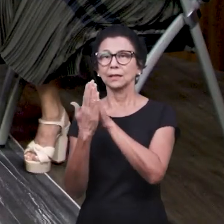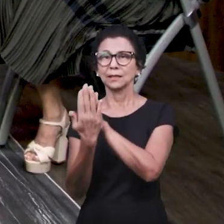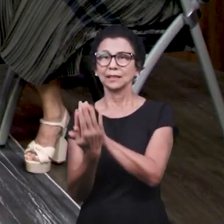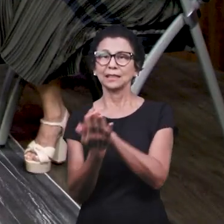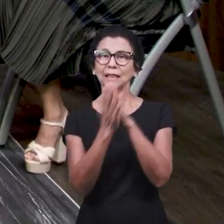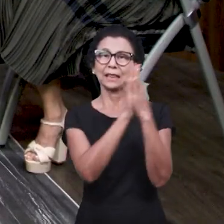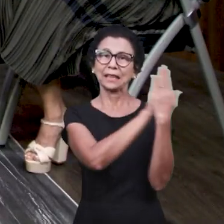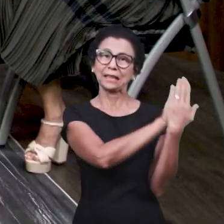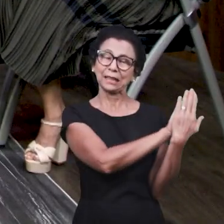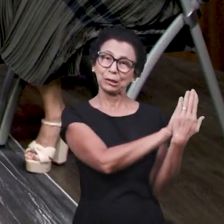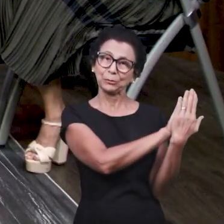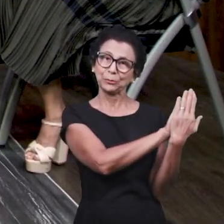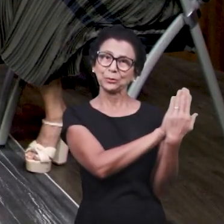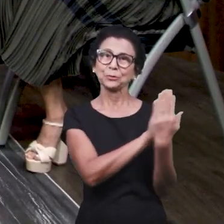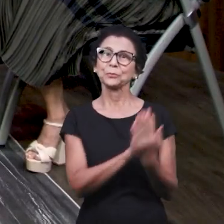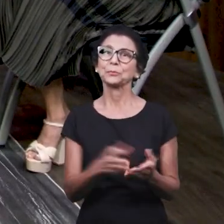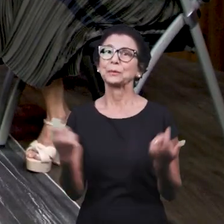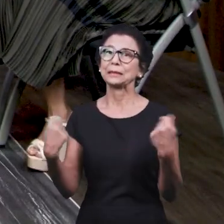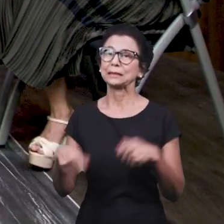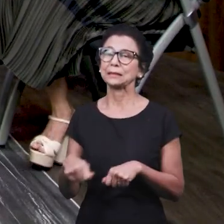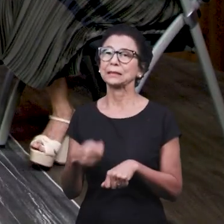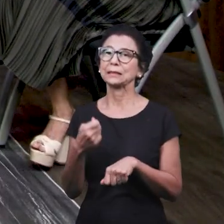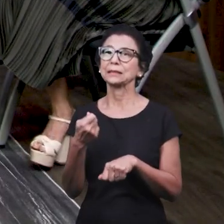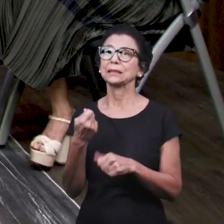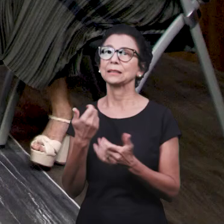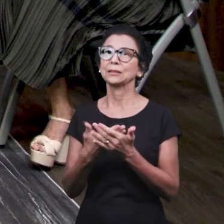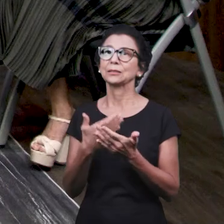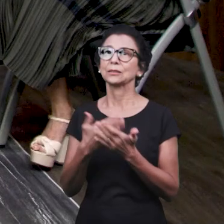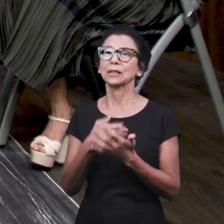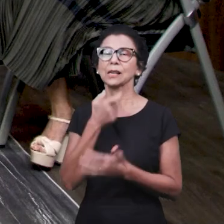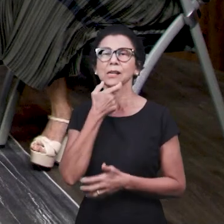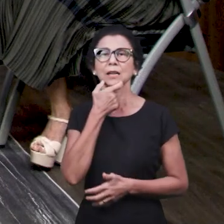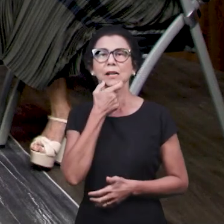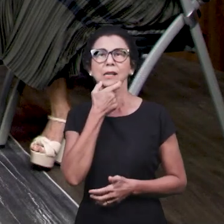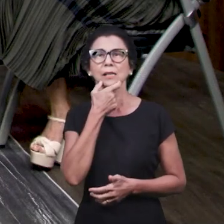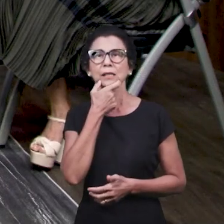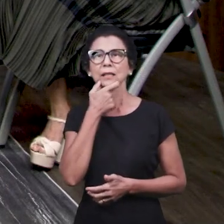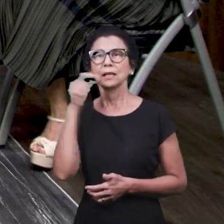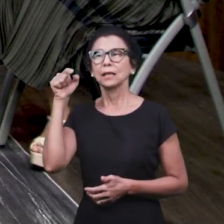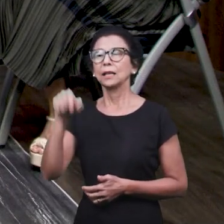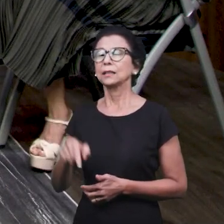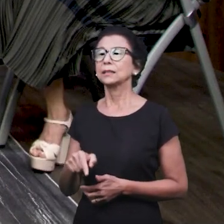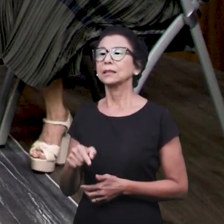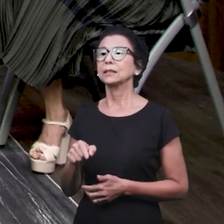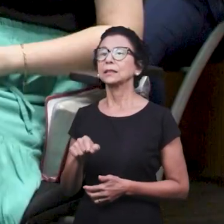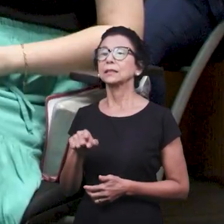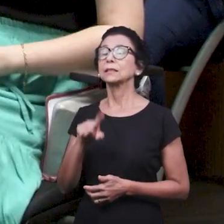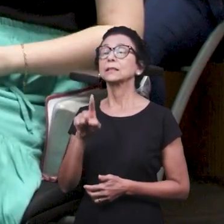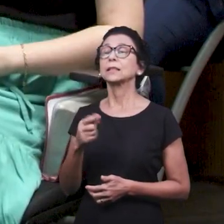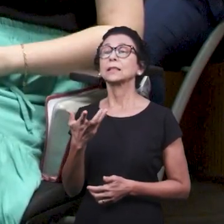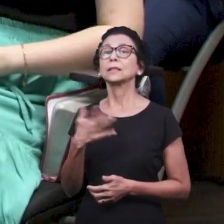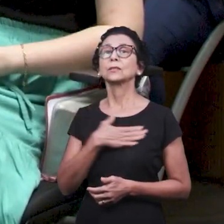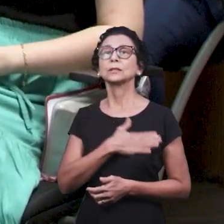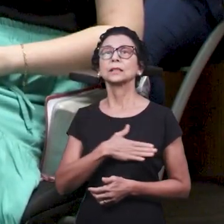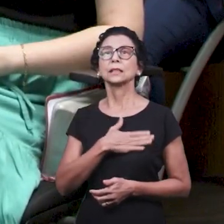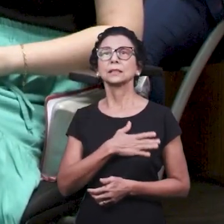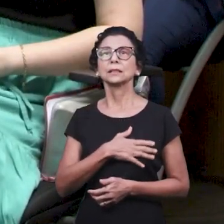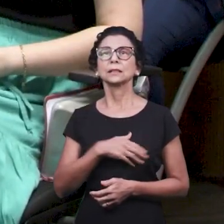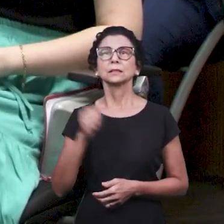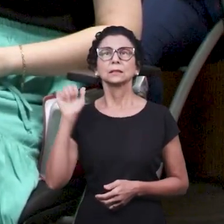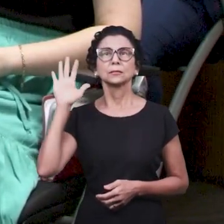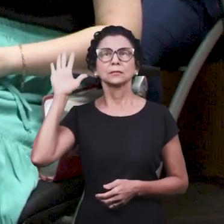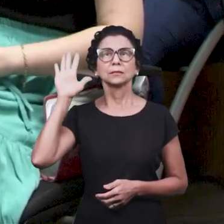Vamos perguntar, aqui alguém tem interesse em fazer intercâmbio? Desse grupo que está aqui, quem gostaria de fazer intercâmbio? Levanta a mão. Tem